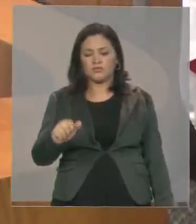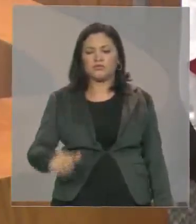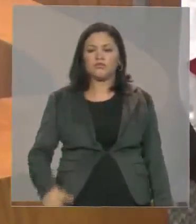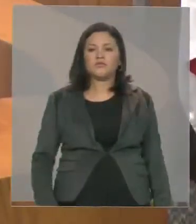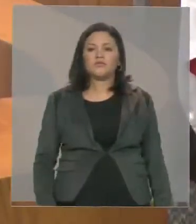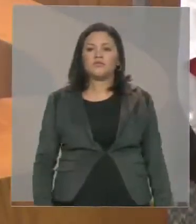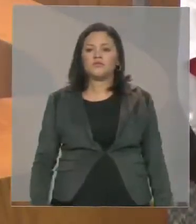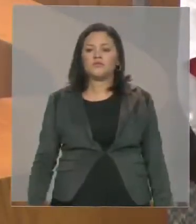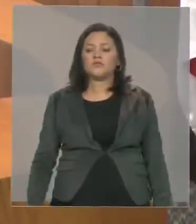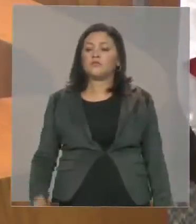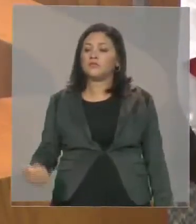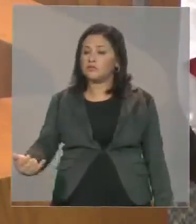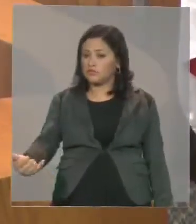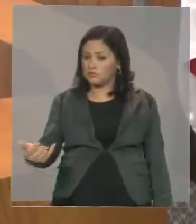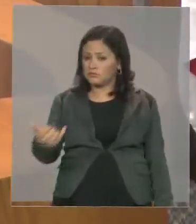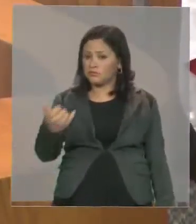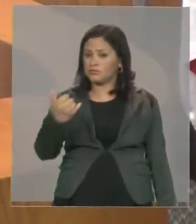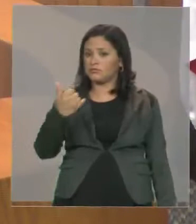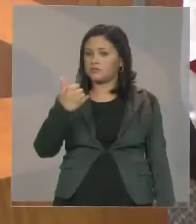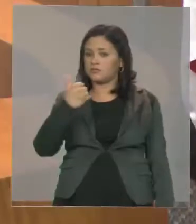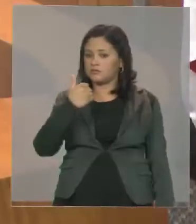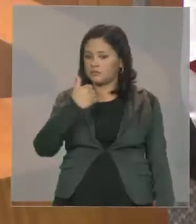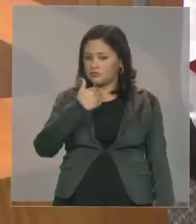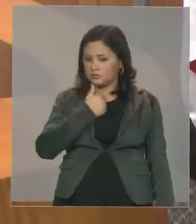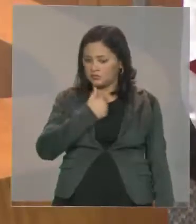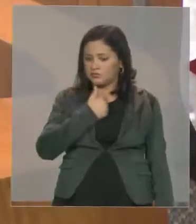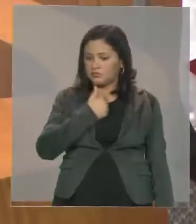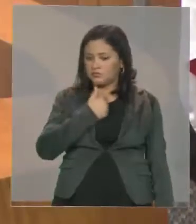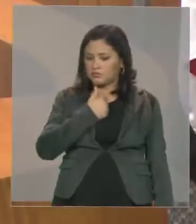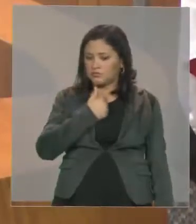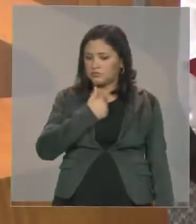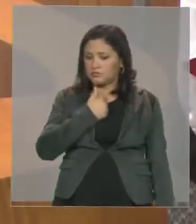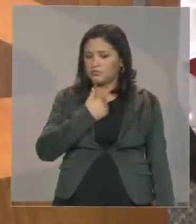seguintes informações e quero dizer